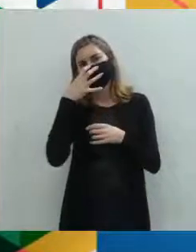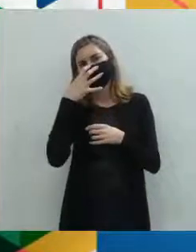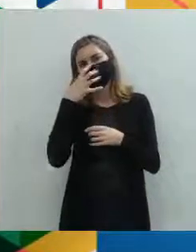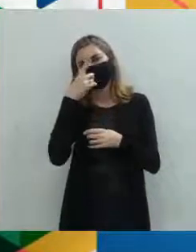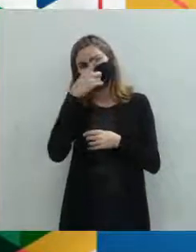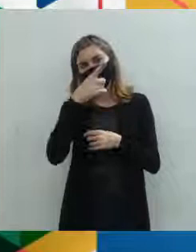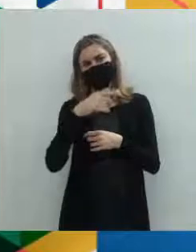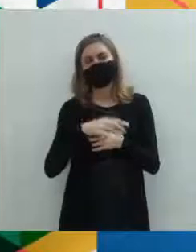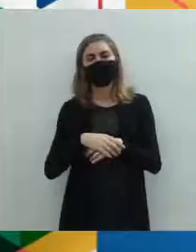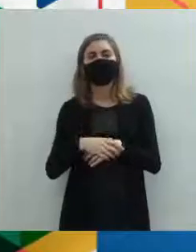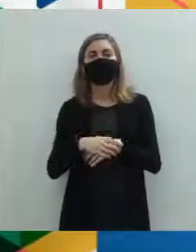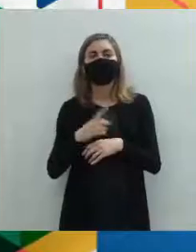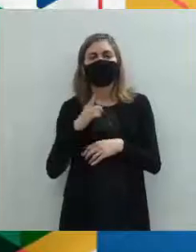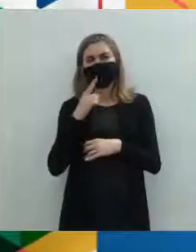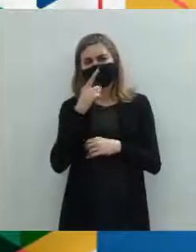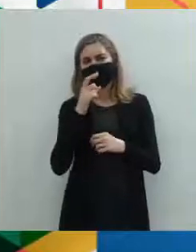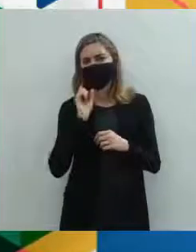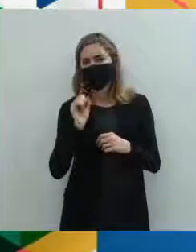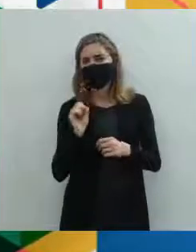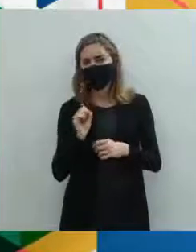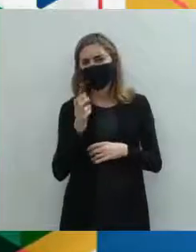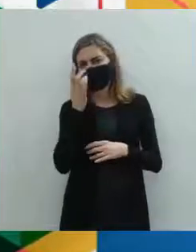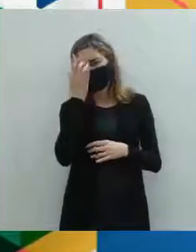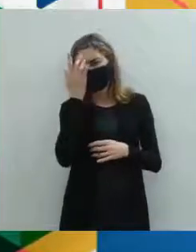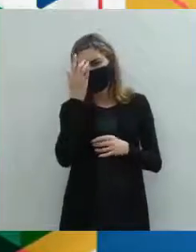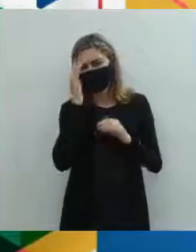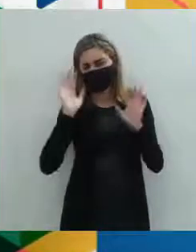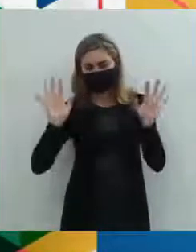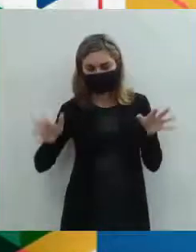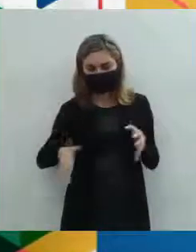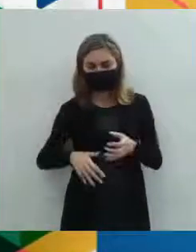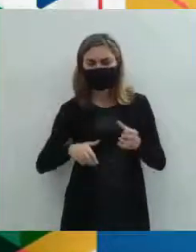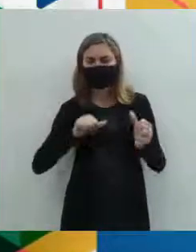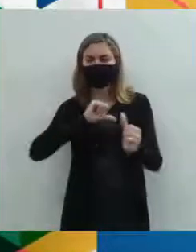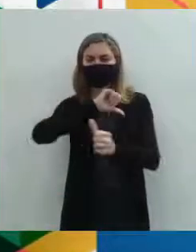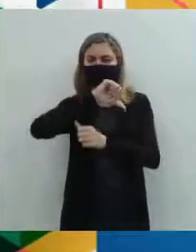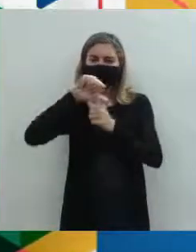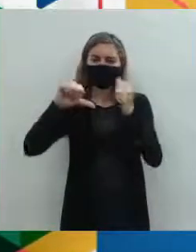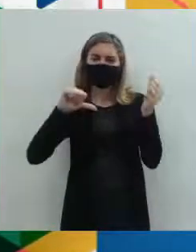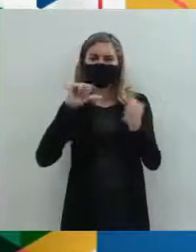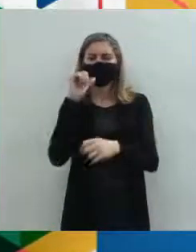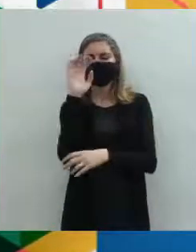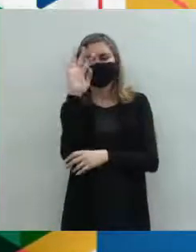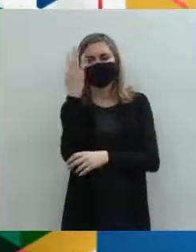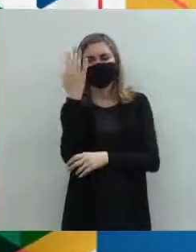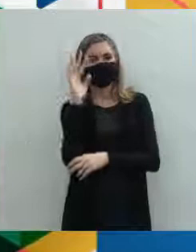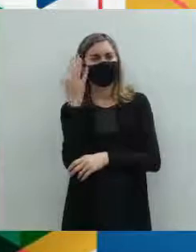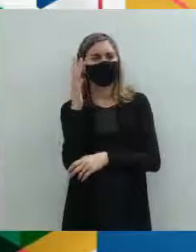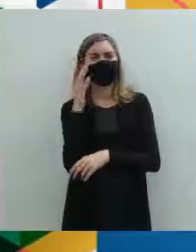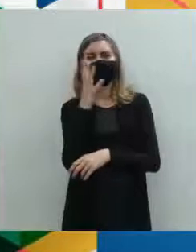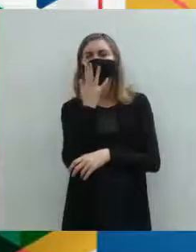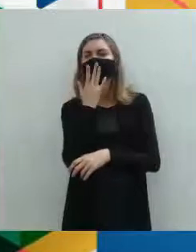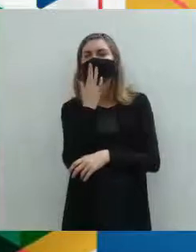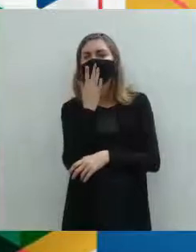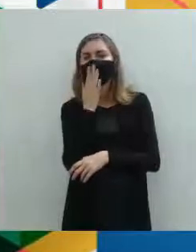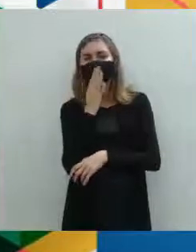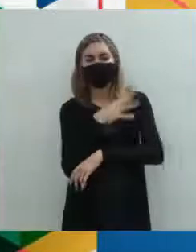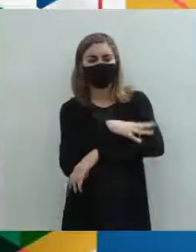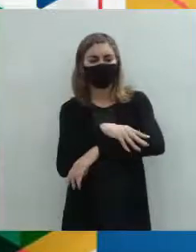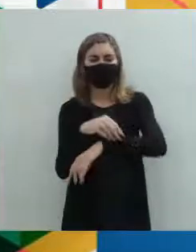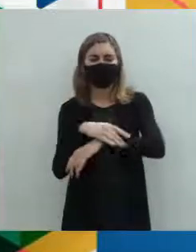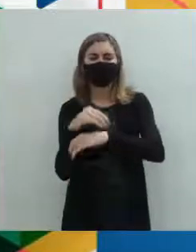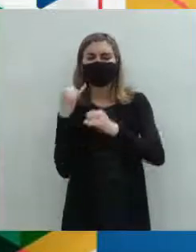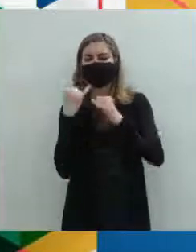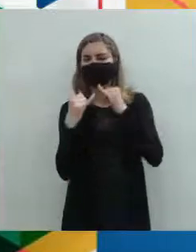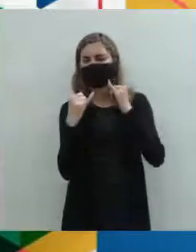Corujas. As corujas podem facilmente se camuflar em troncos de árvores, O fato da coloração de suas penas serem